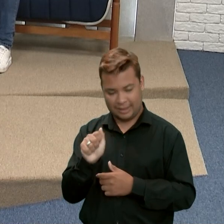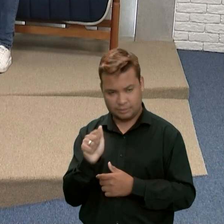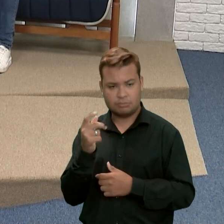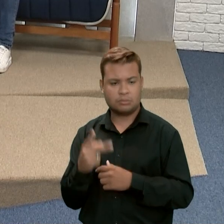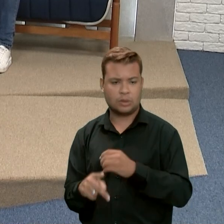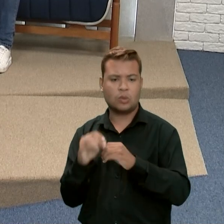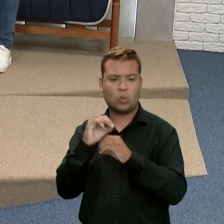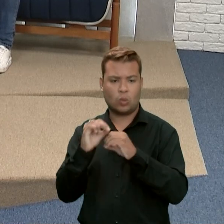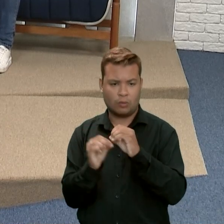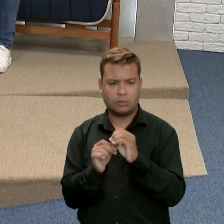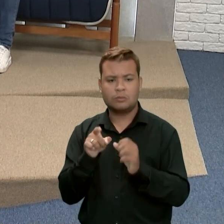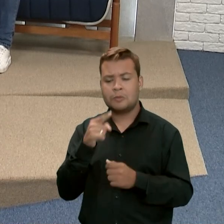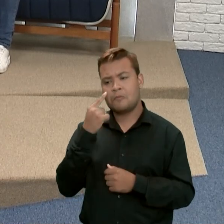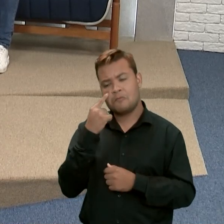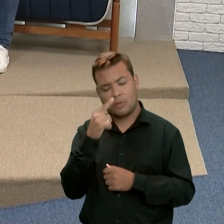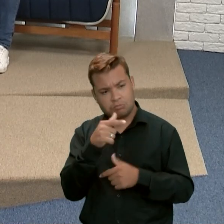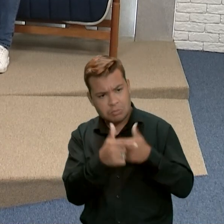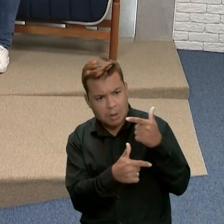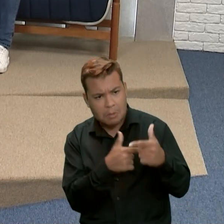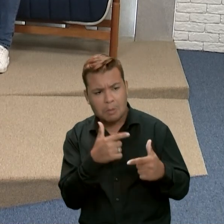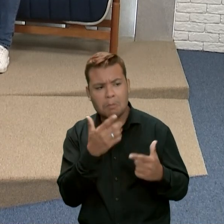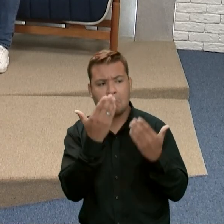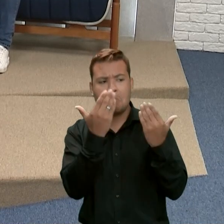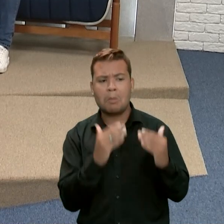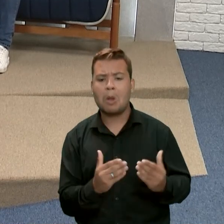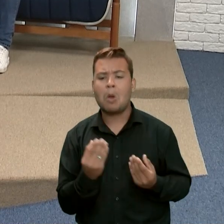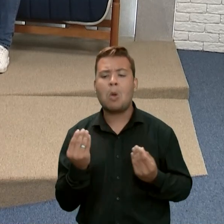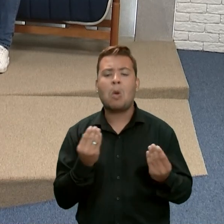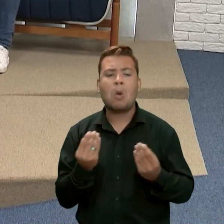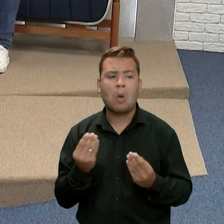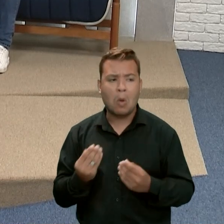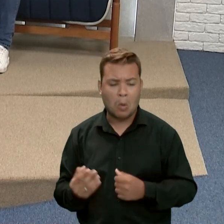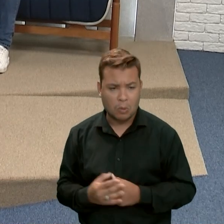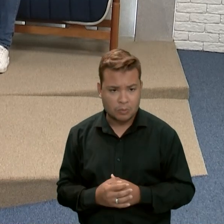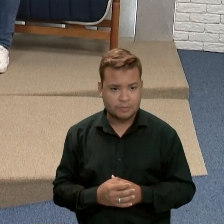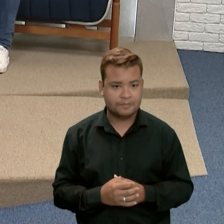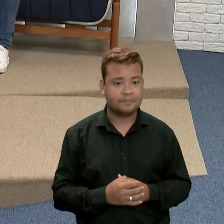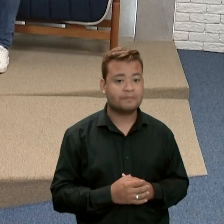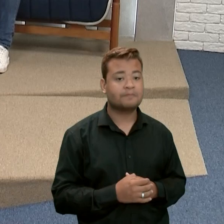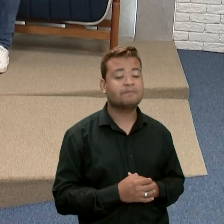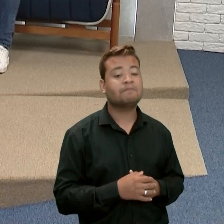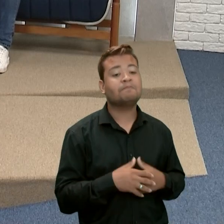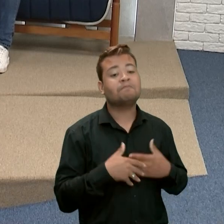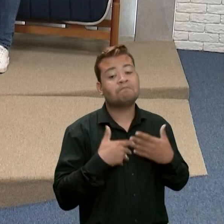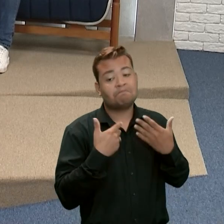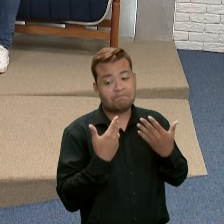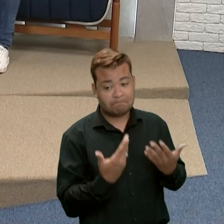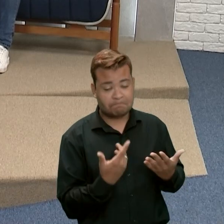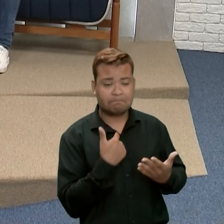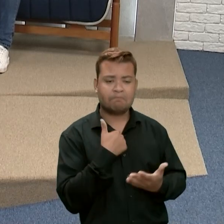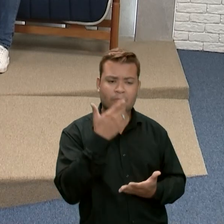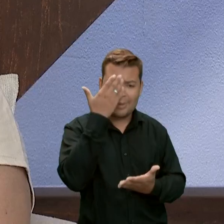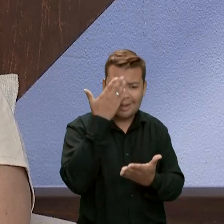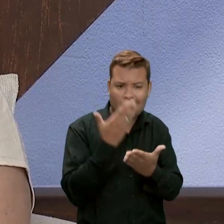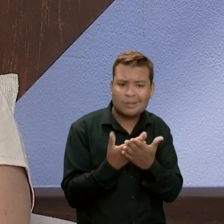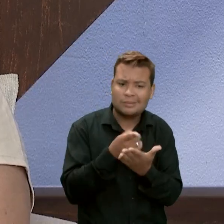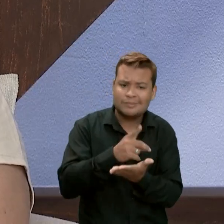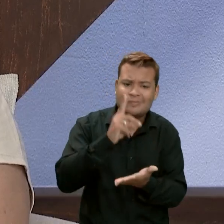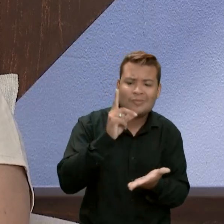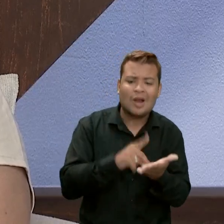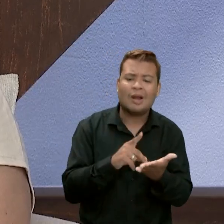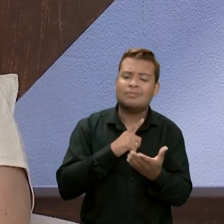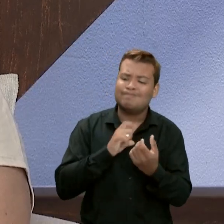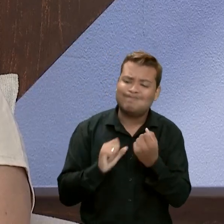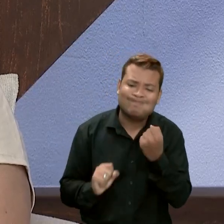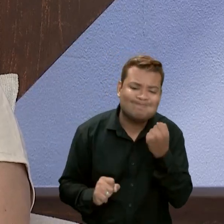como que você analisa um trabalho como esse? Nossa, eu acho que é uma grande contribuição, né?